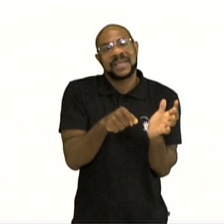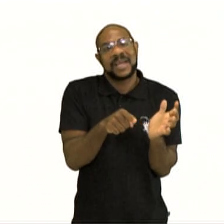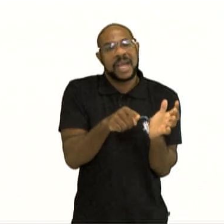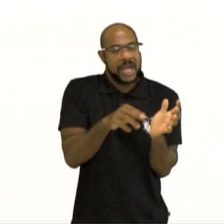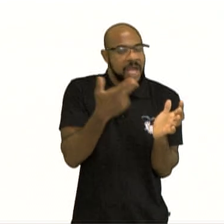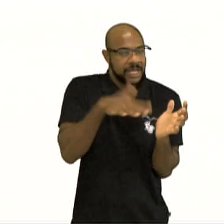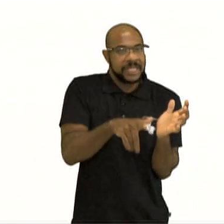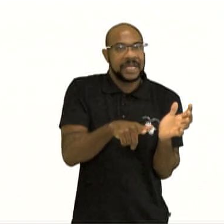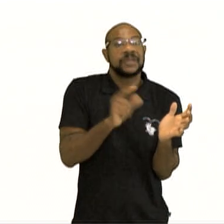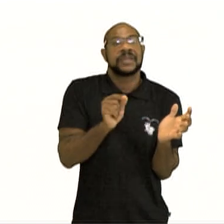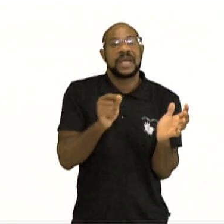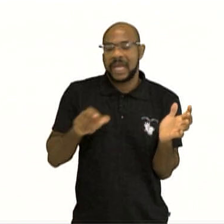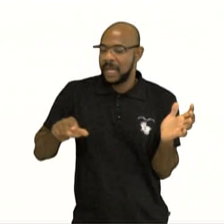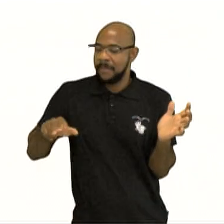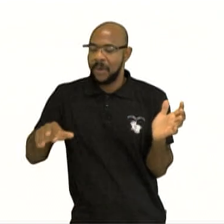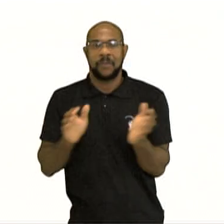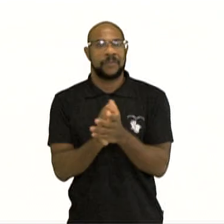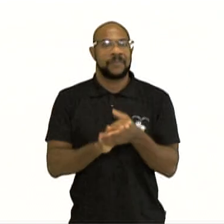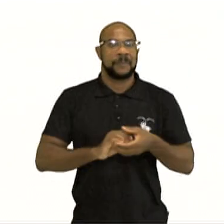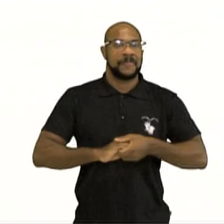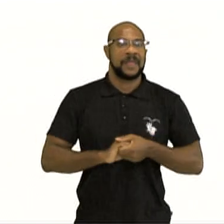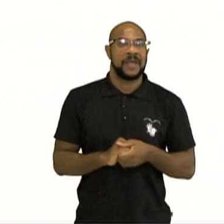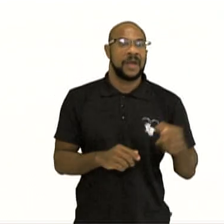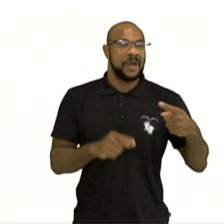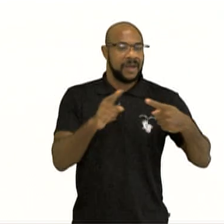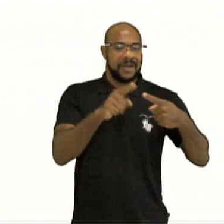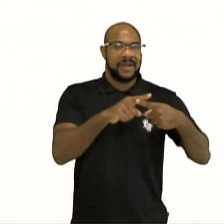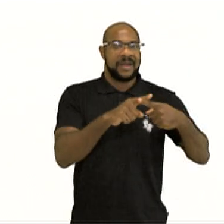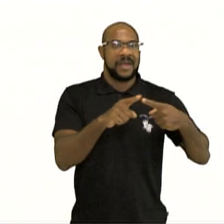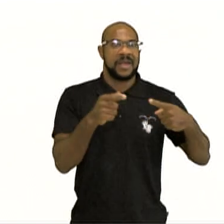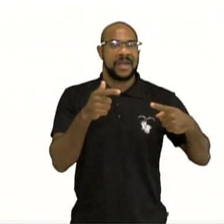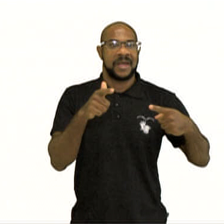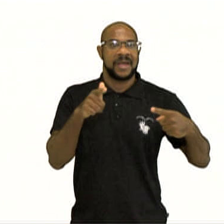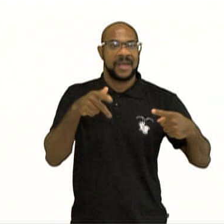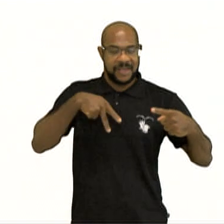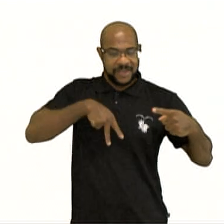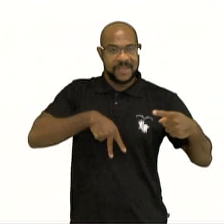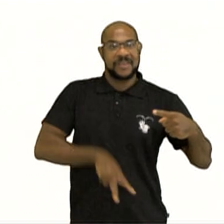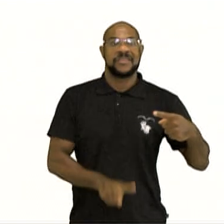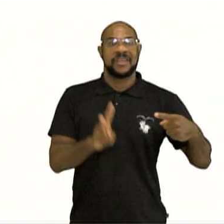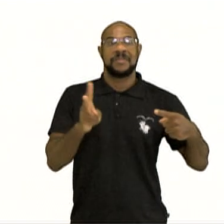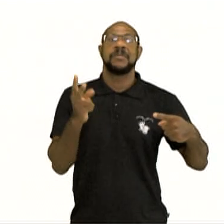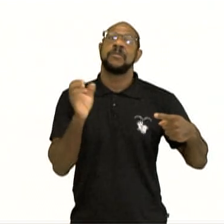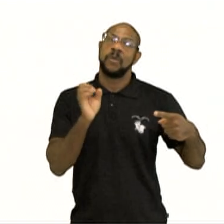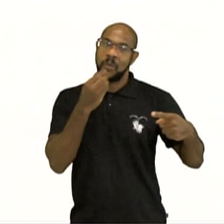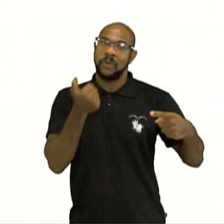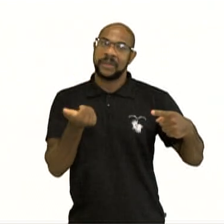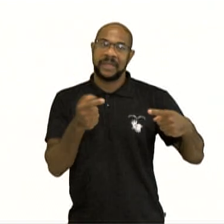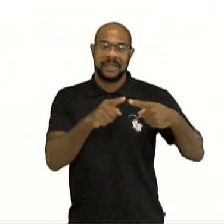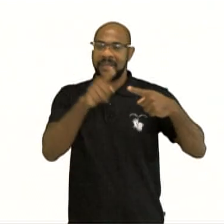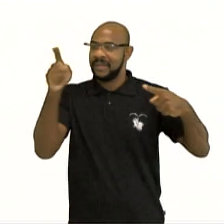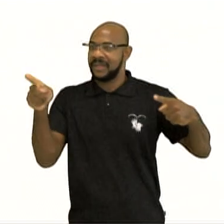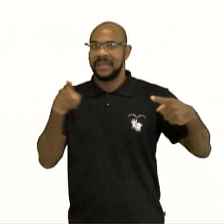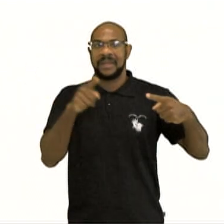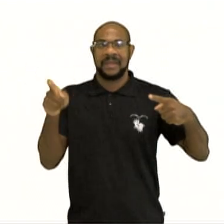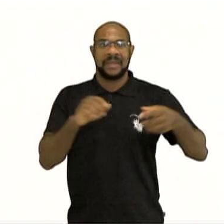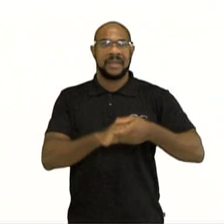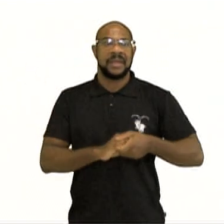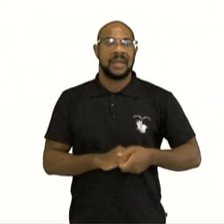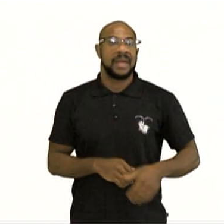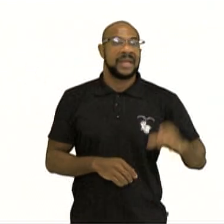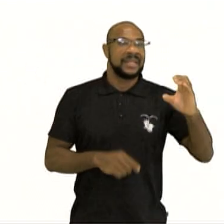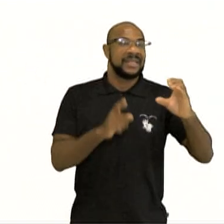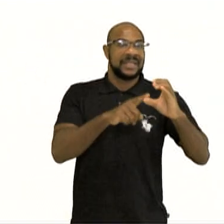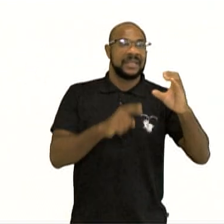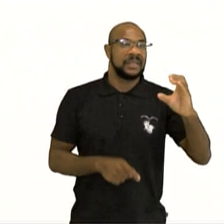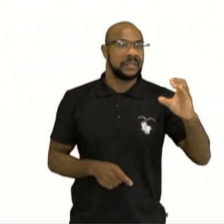Os gêmeos, tudo bem. O irmão A relacionou com o irmão B. Agora, nos trigêmeos, o irmão